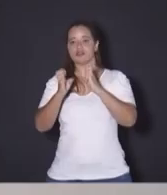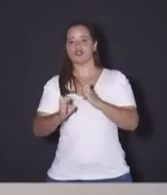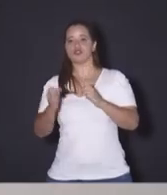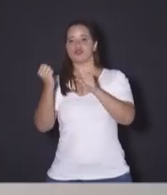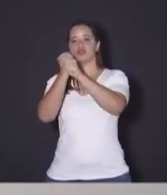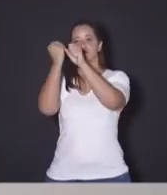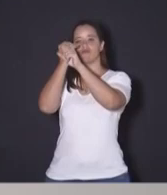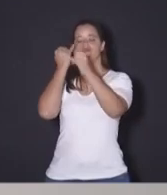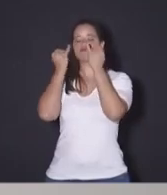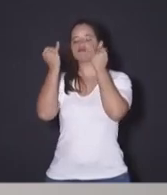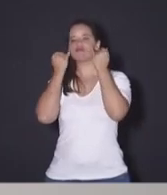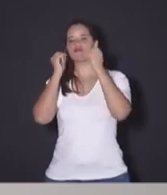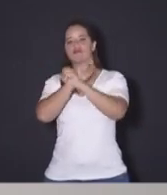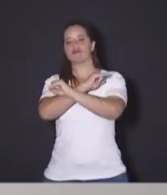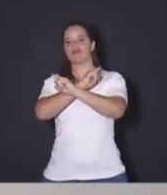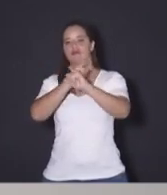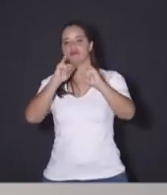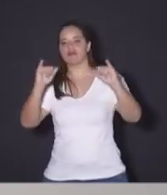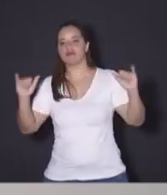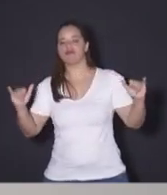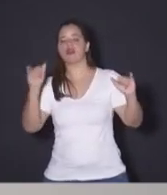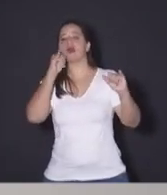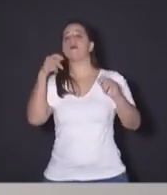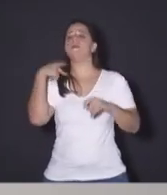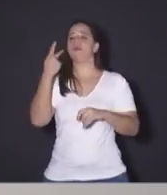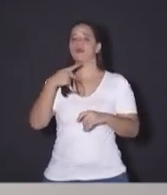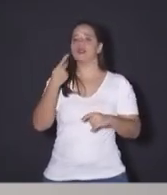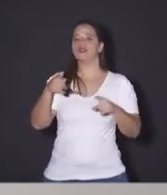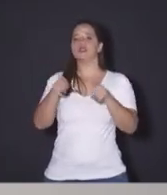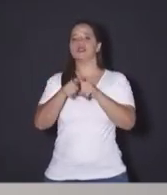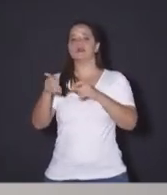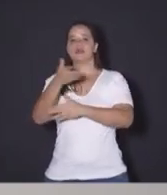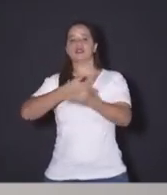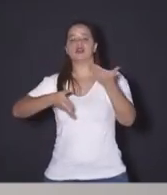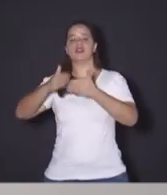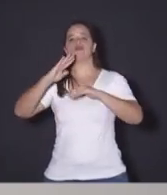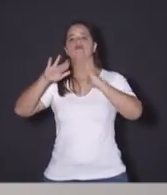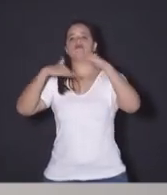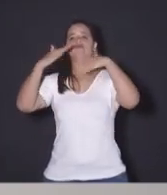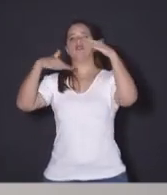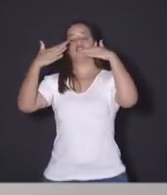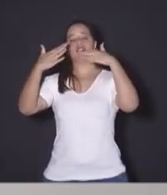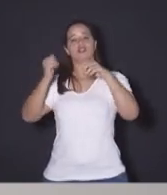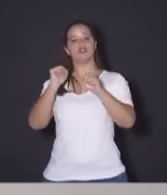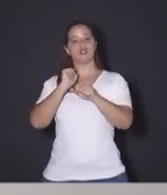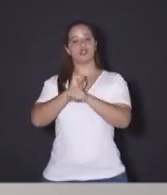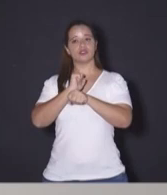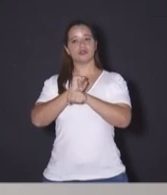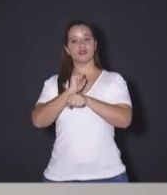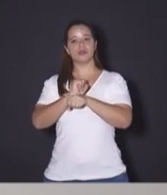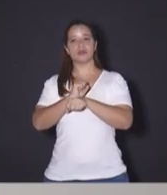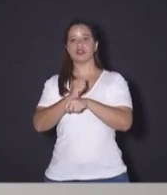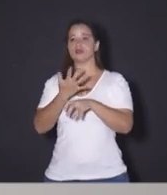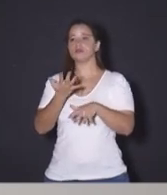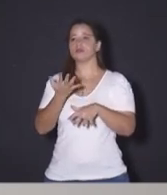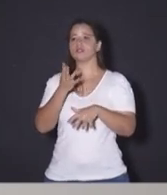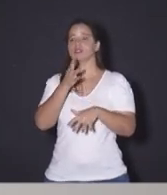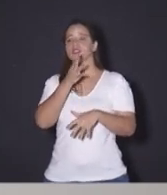informacional e política de alguma forma nas relações sendo montado então esperamos que